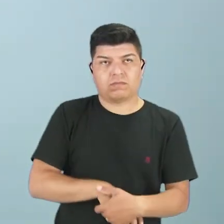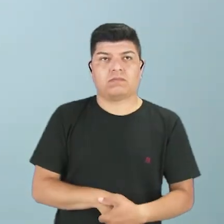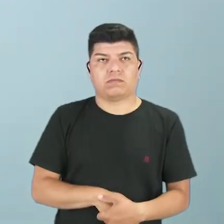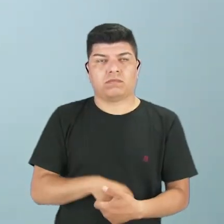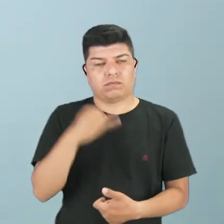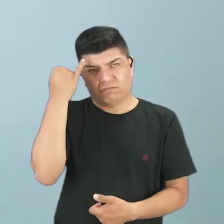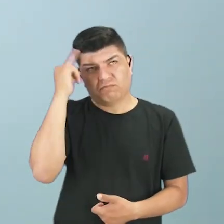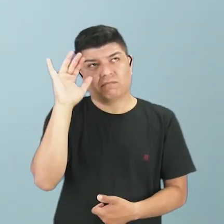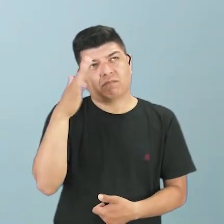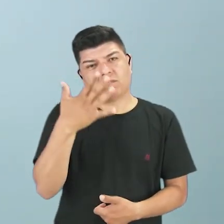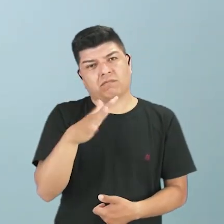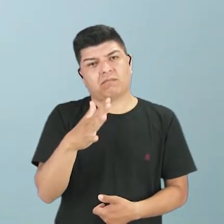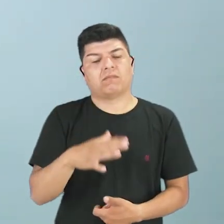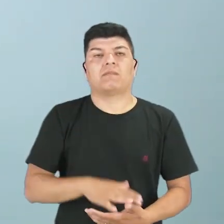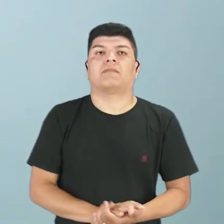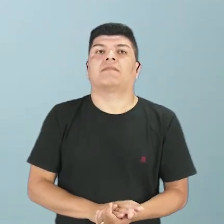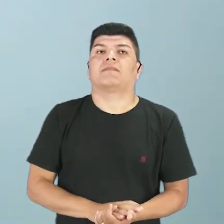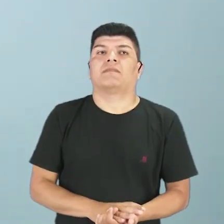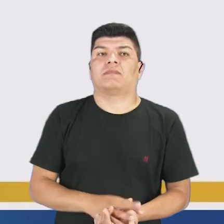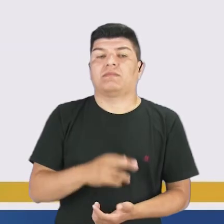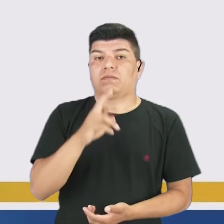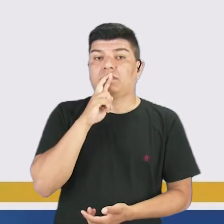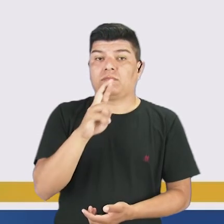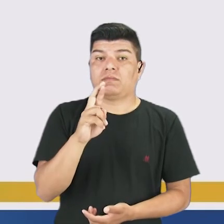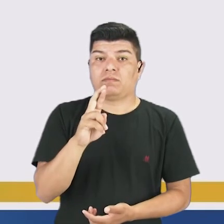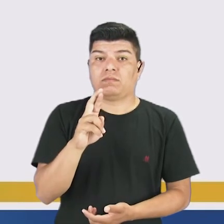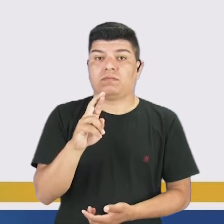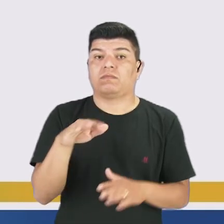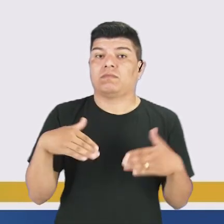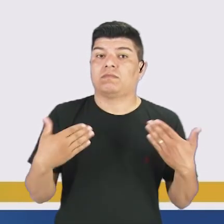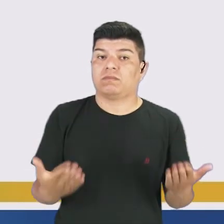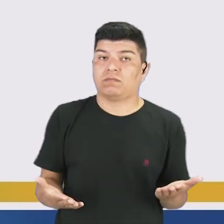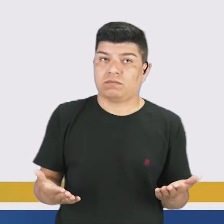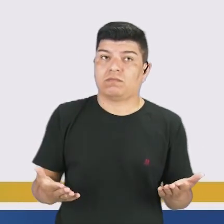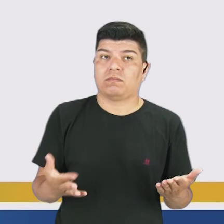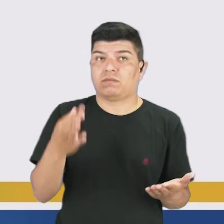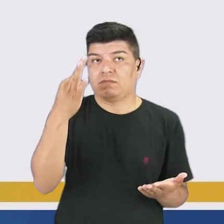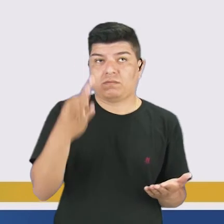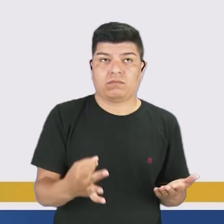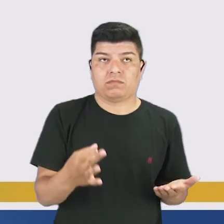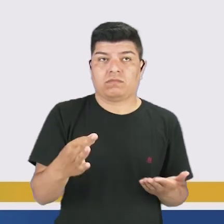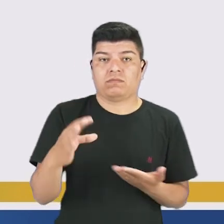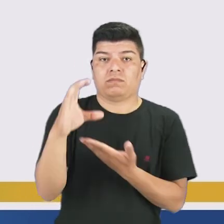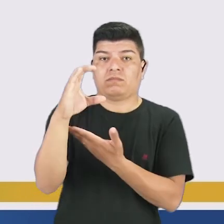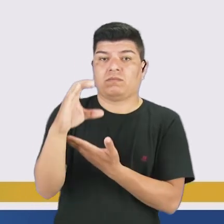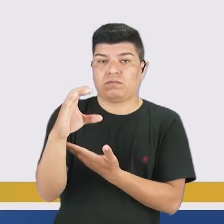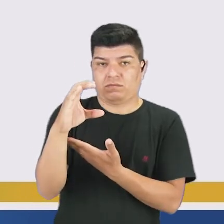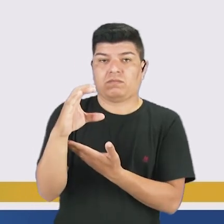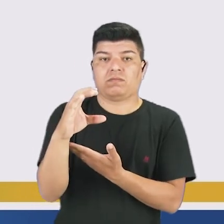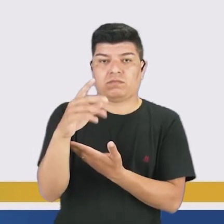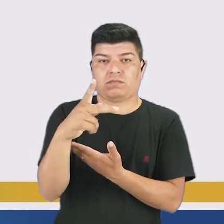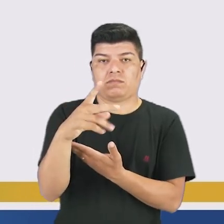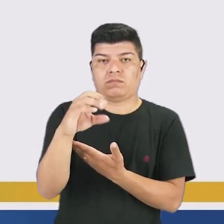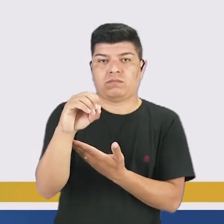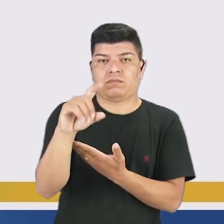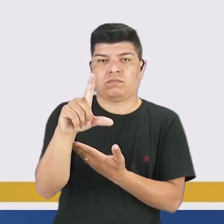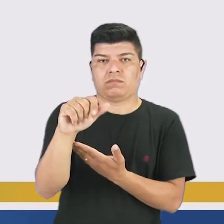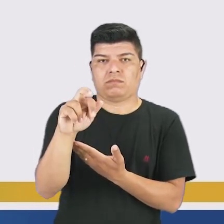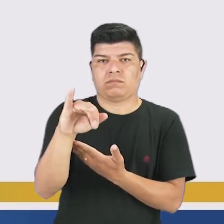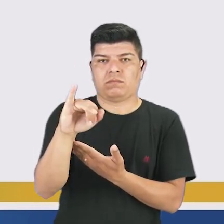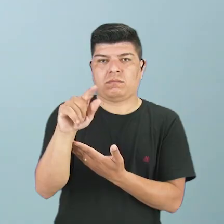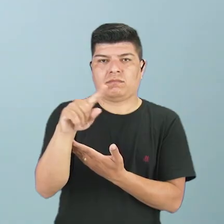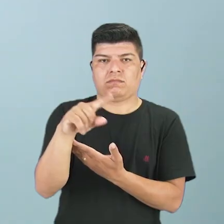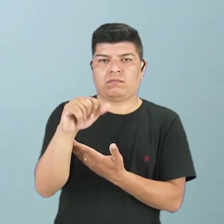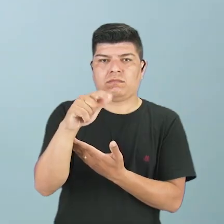Teve uma ideia mais ou menos? Vamos lá para a resposta então? A resposta certa é a polarização. Vocês viram no começo que eu falei